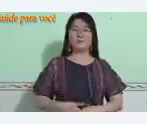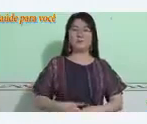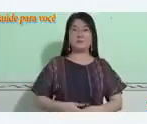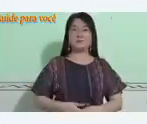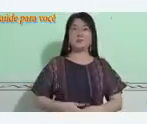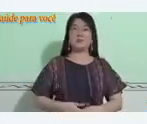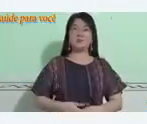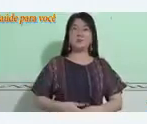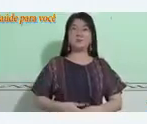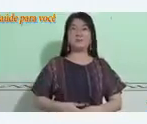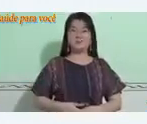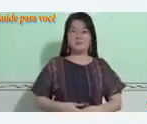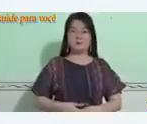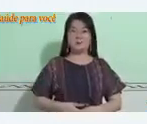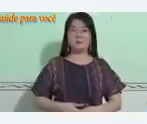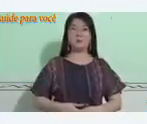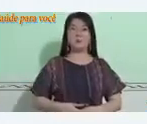BASOPODEUMNTARREDASC é acento agudo